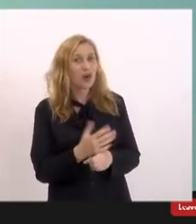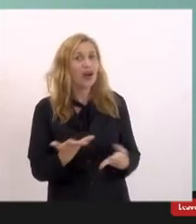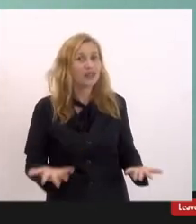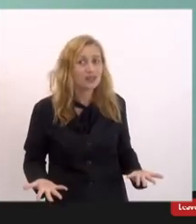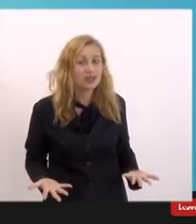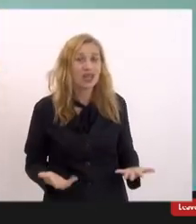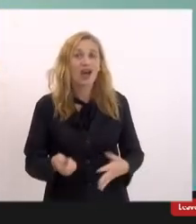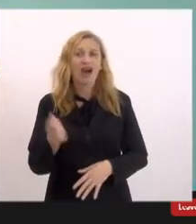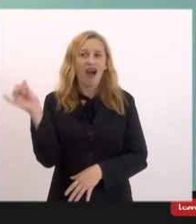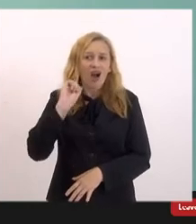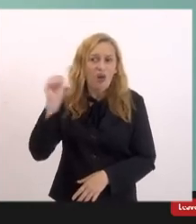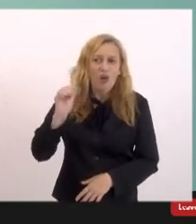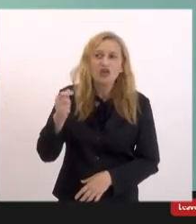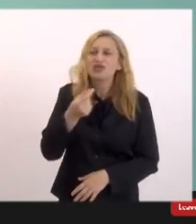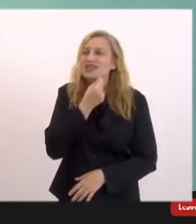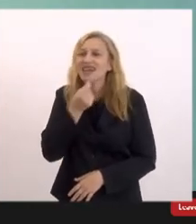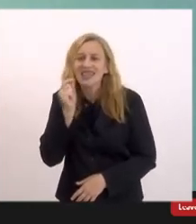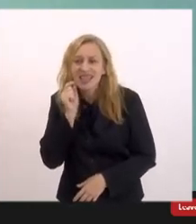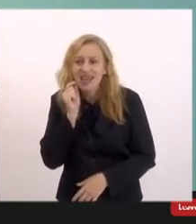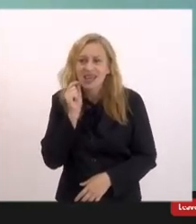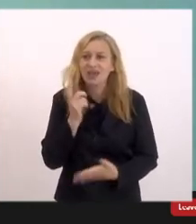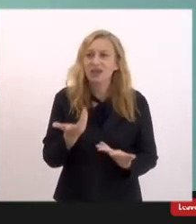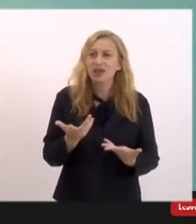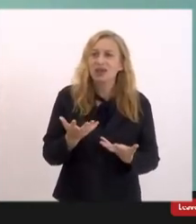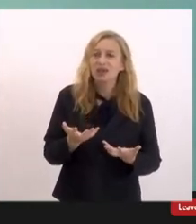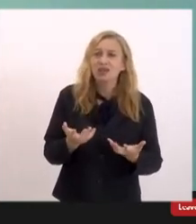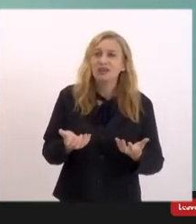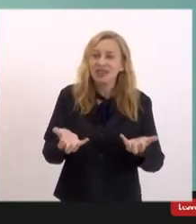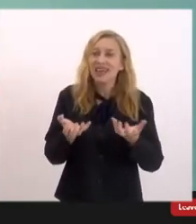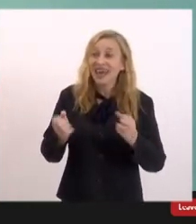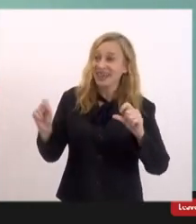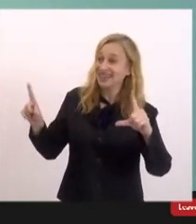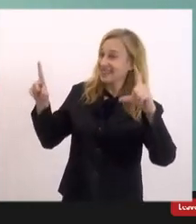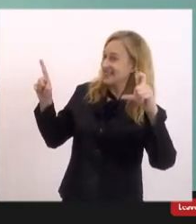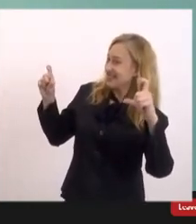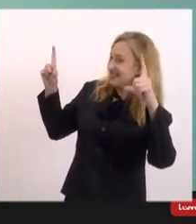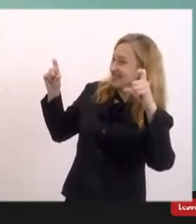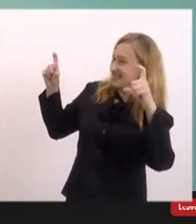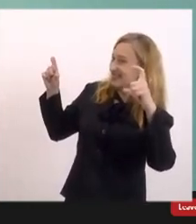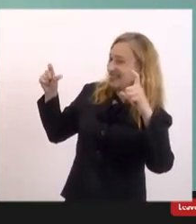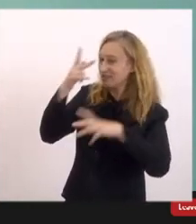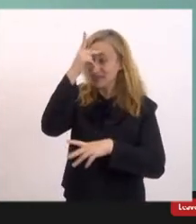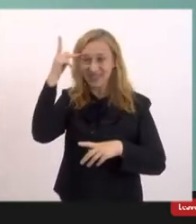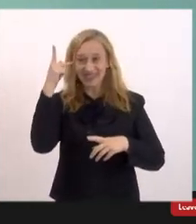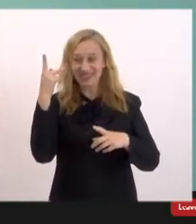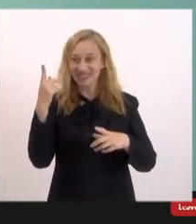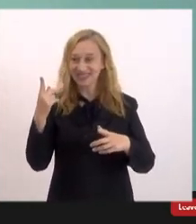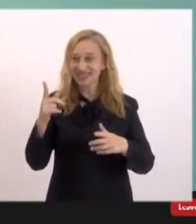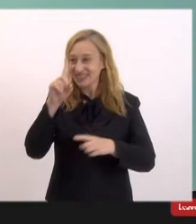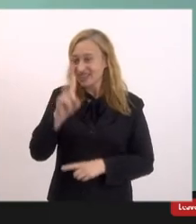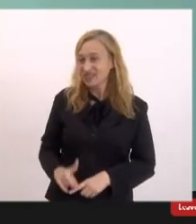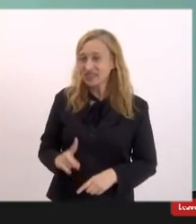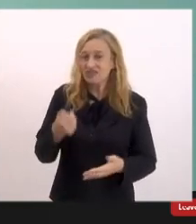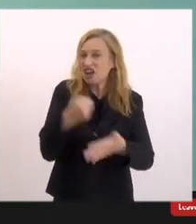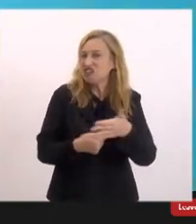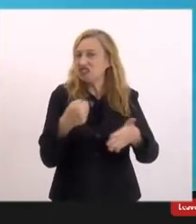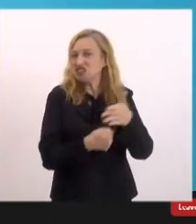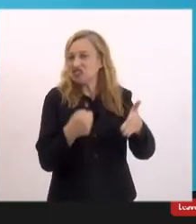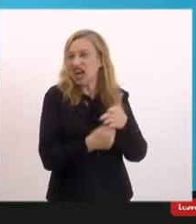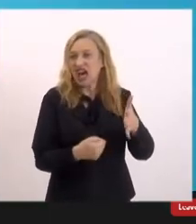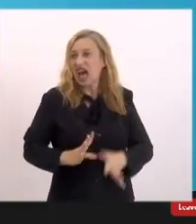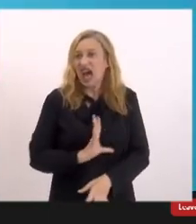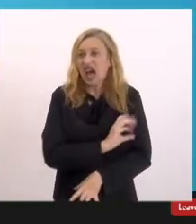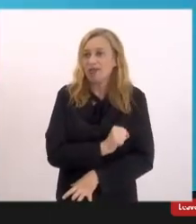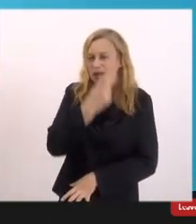chegar agosto, setembro, que tem eleição, todo mundo quer tirar foto com a pessoa com deficiência. Todo mundo vai lutar pela pessoa com deficiência. Todo mundo